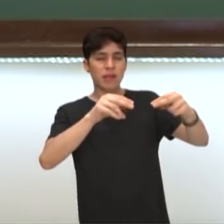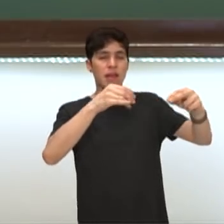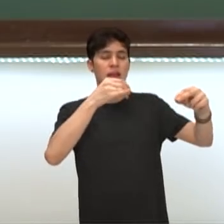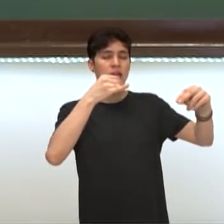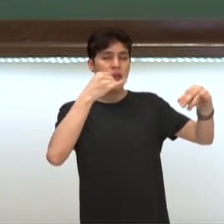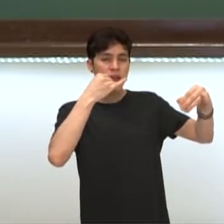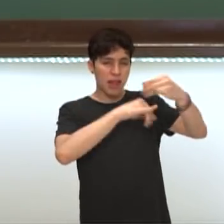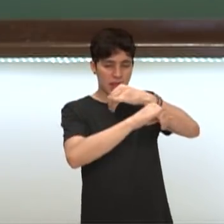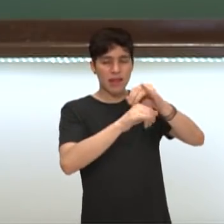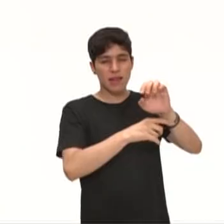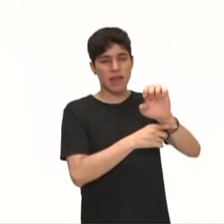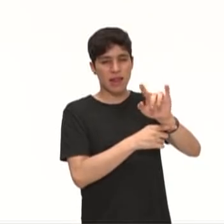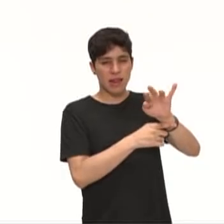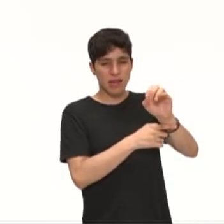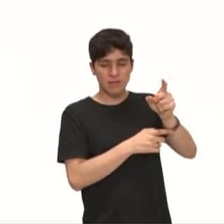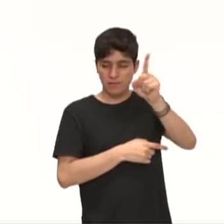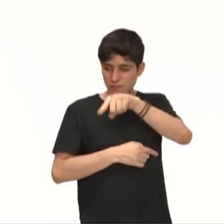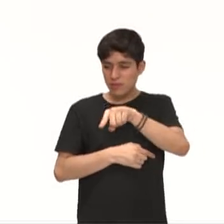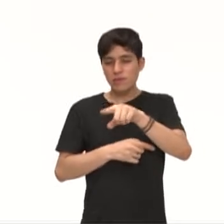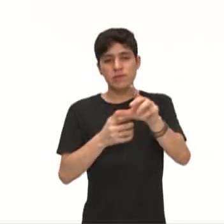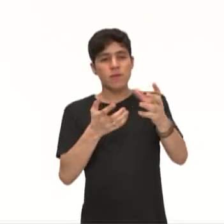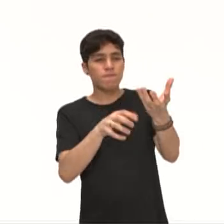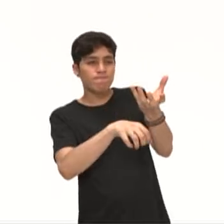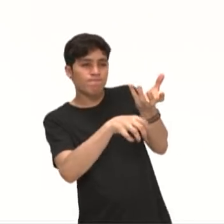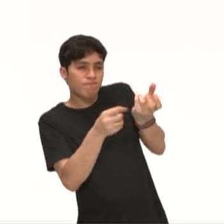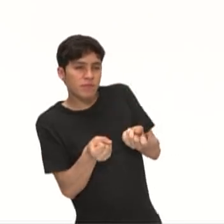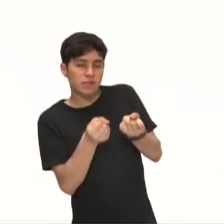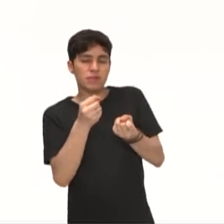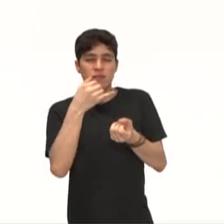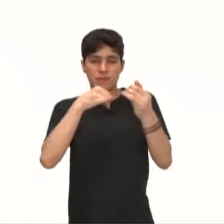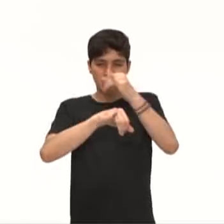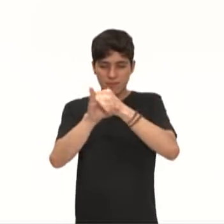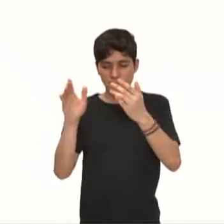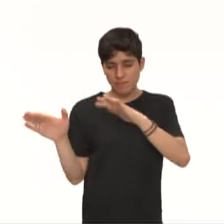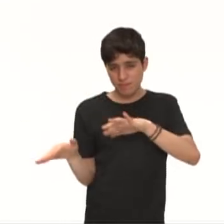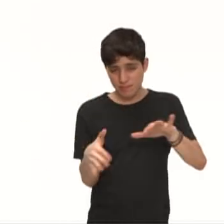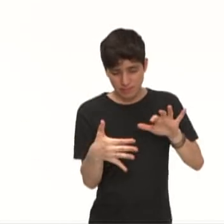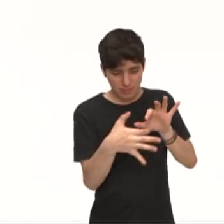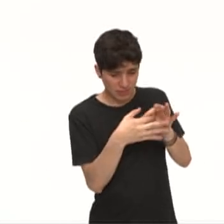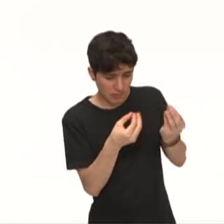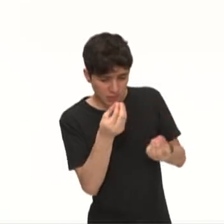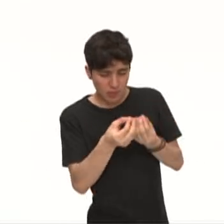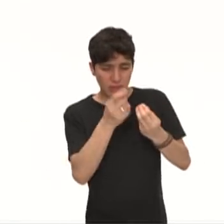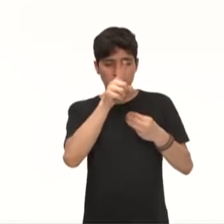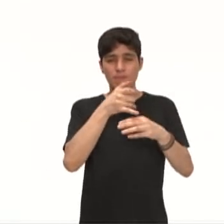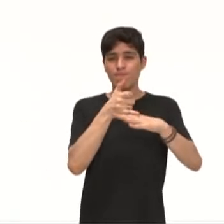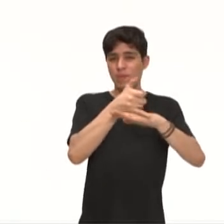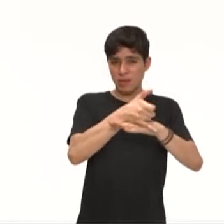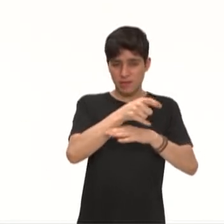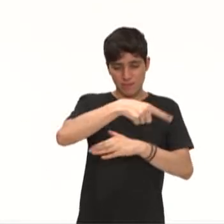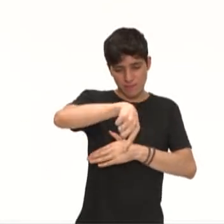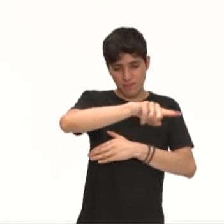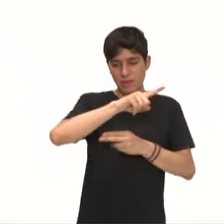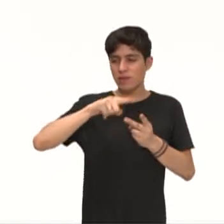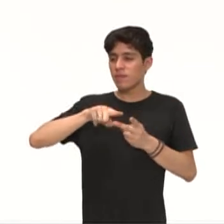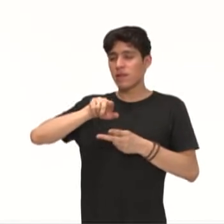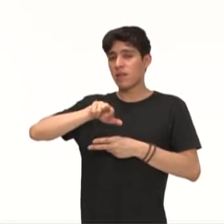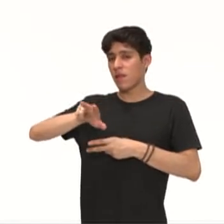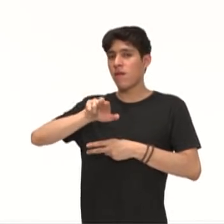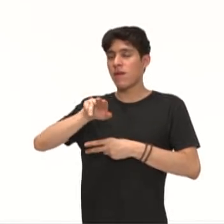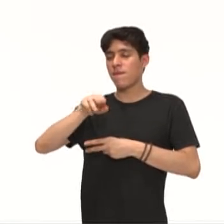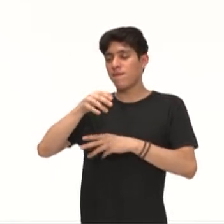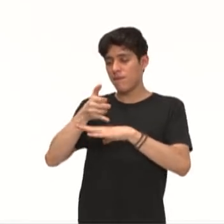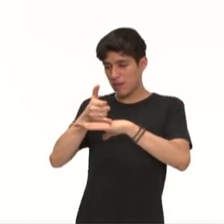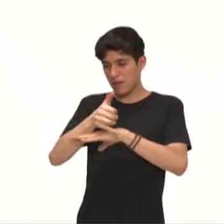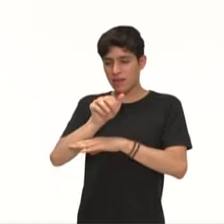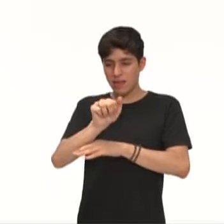receber elétrons. Beleza. Em geral, a ligação iônica ocorre entre átomos de metais e não metais, também chamados